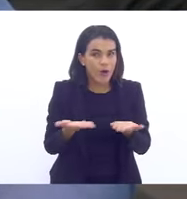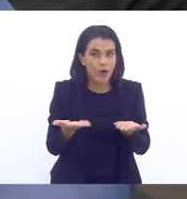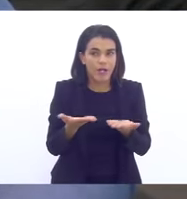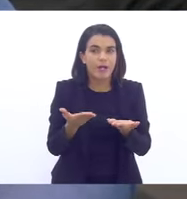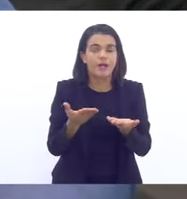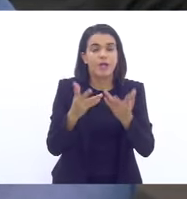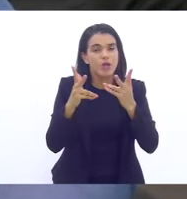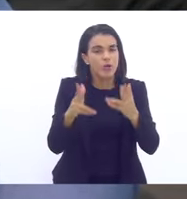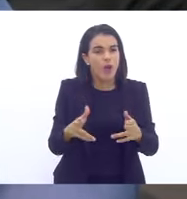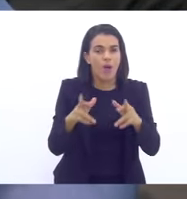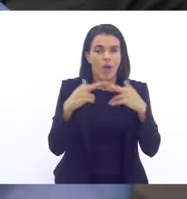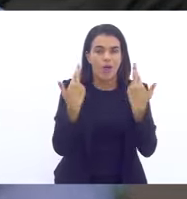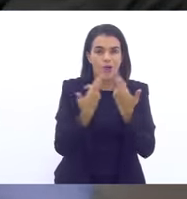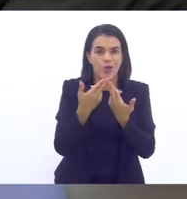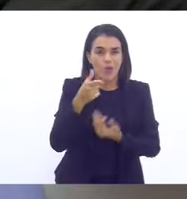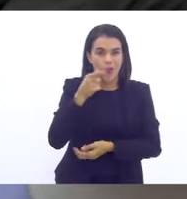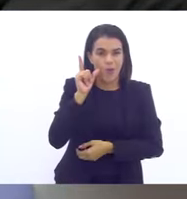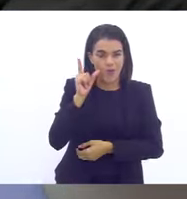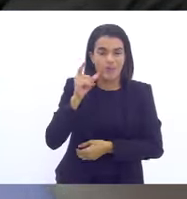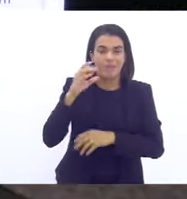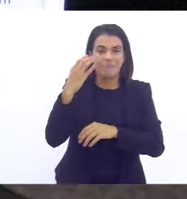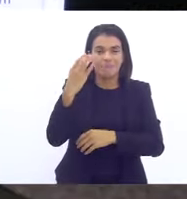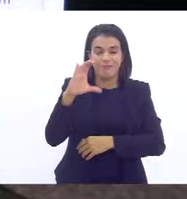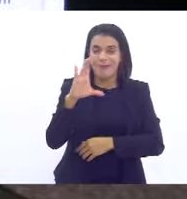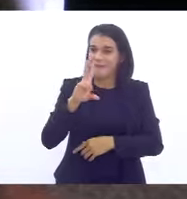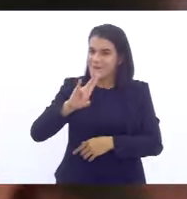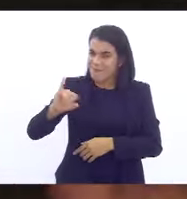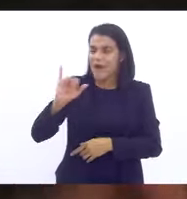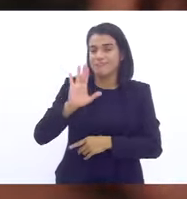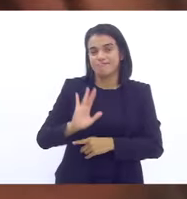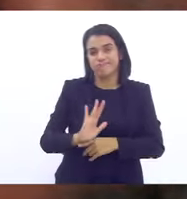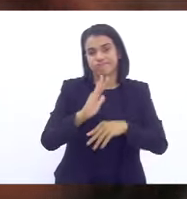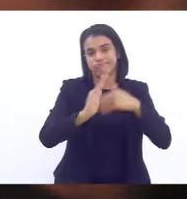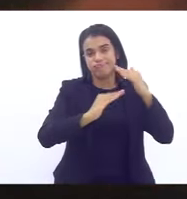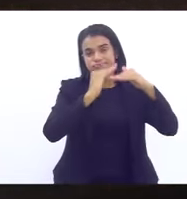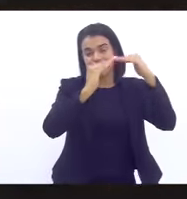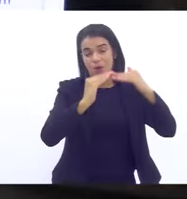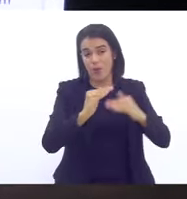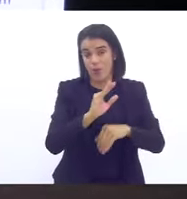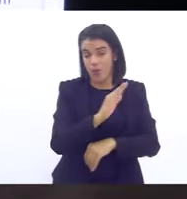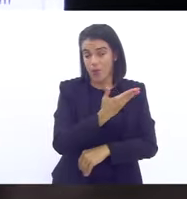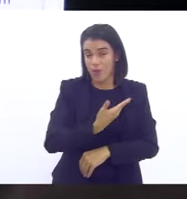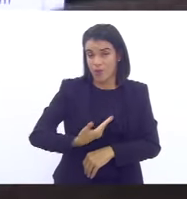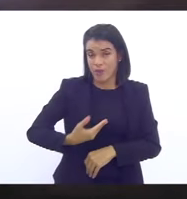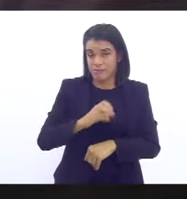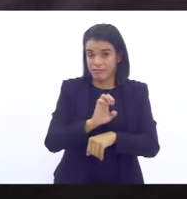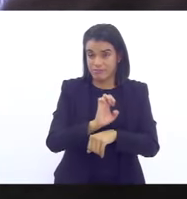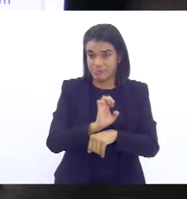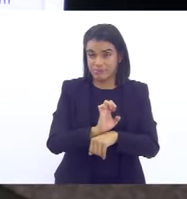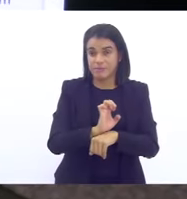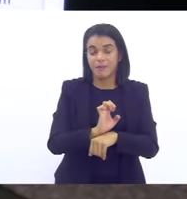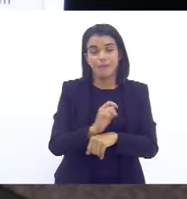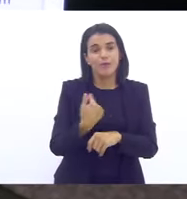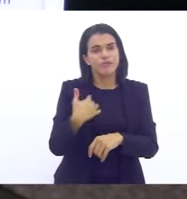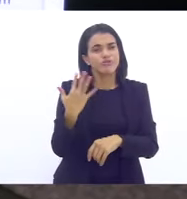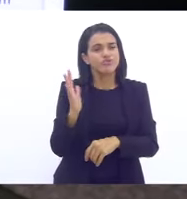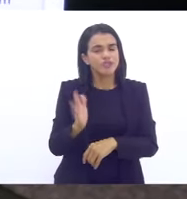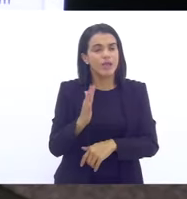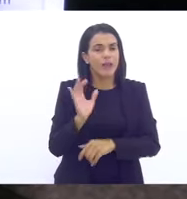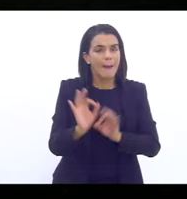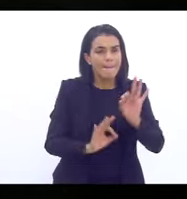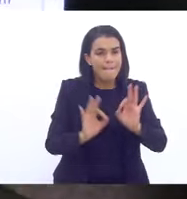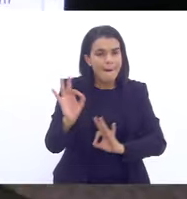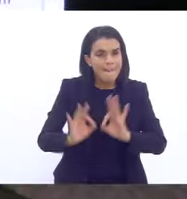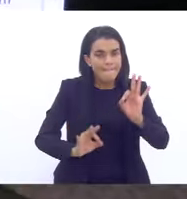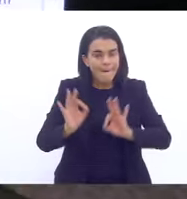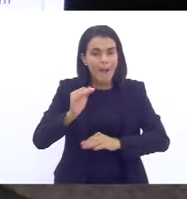reunião realizada no dia de ontem lá em Niterói, vão ajudar muito o governo do Estado, as ações que nós já estamos desenvolvendo, junto